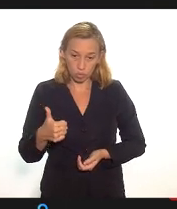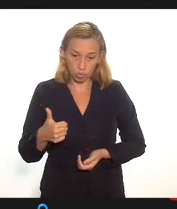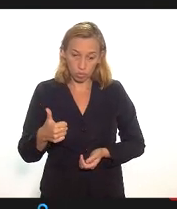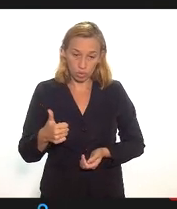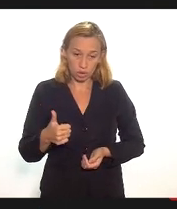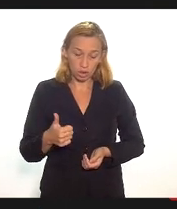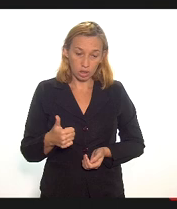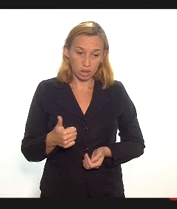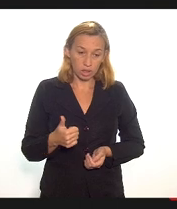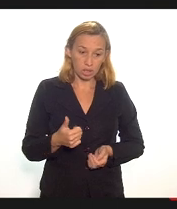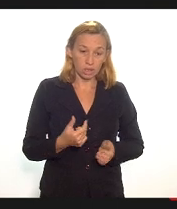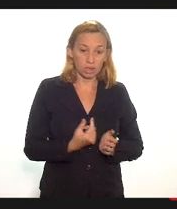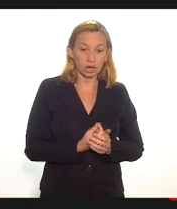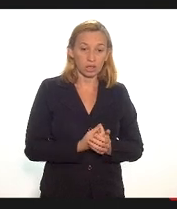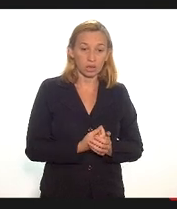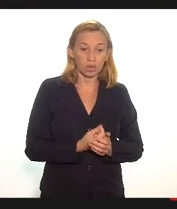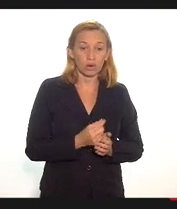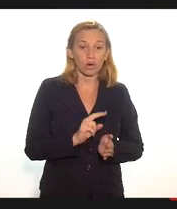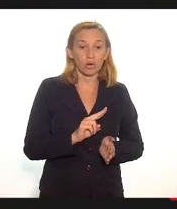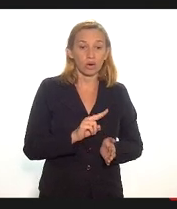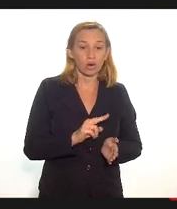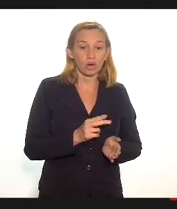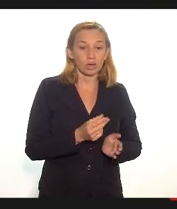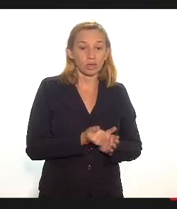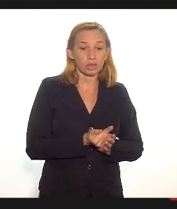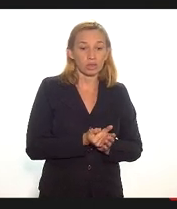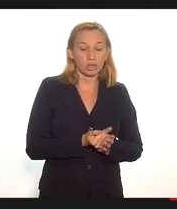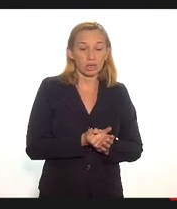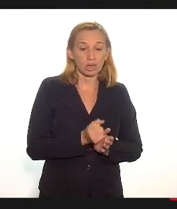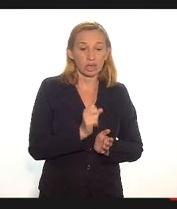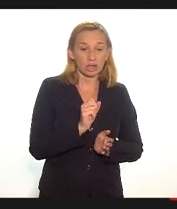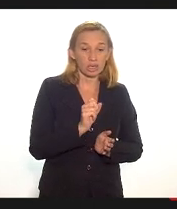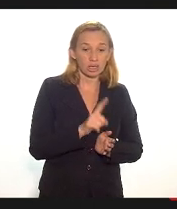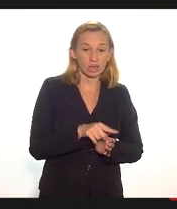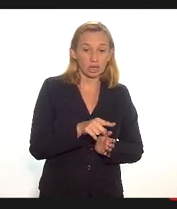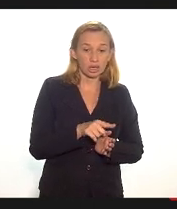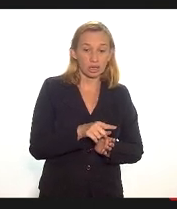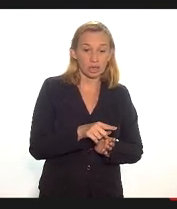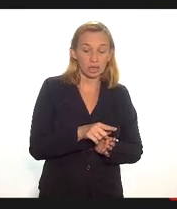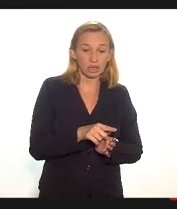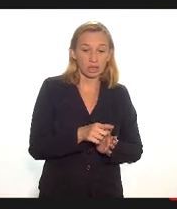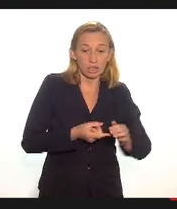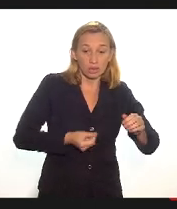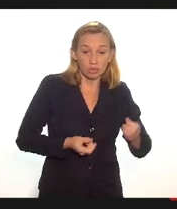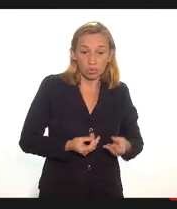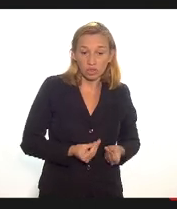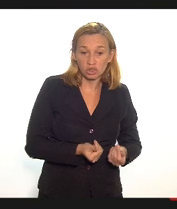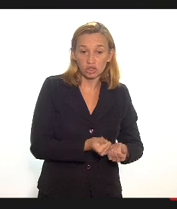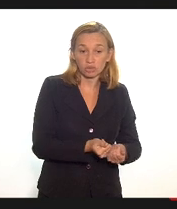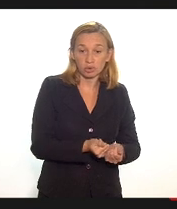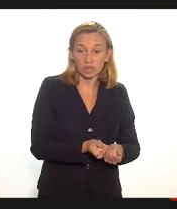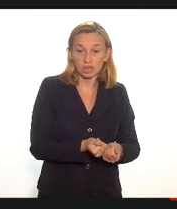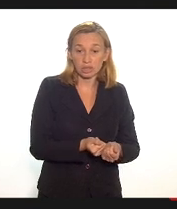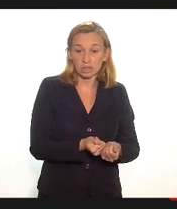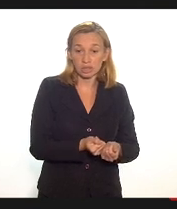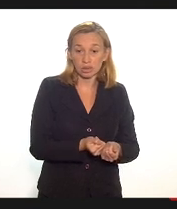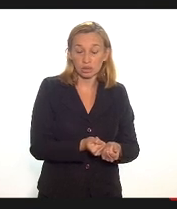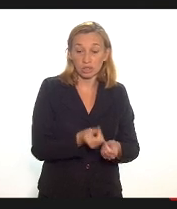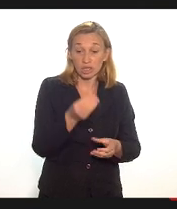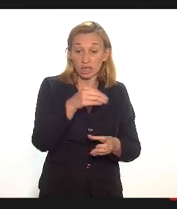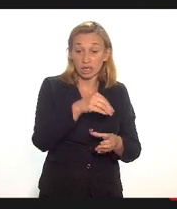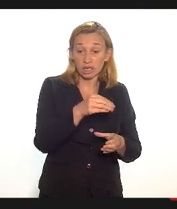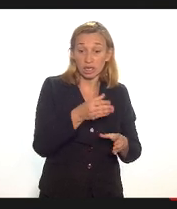despesa de P&D ou ele foi considerado uma despesa que